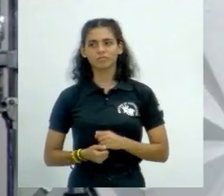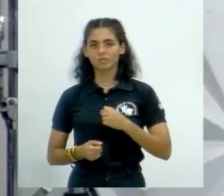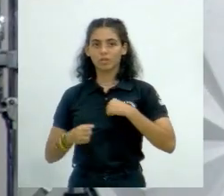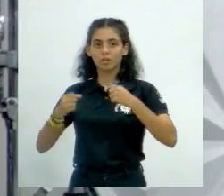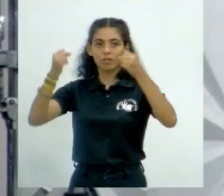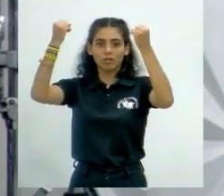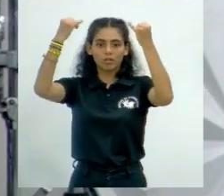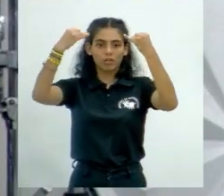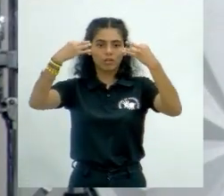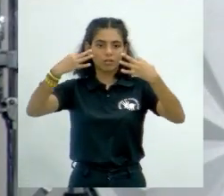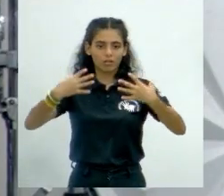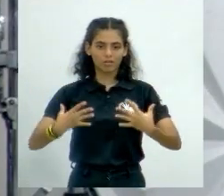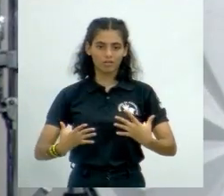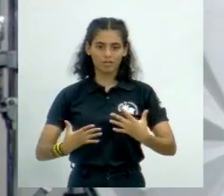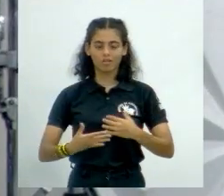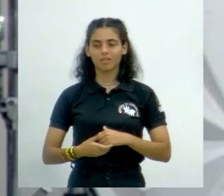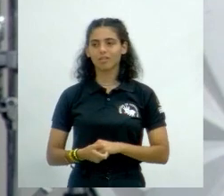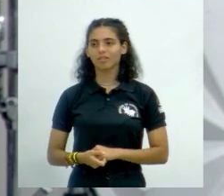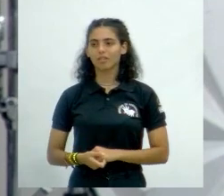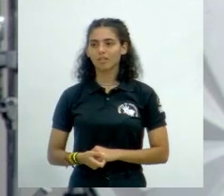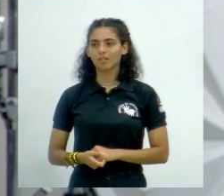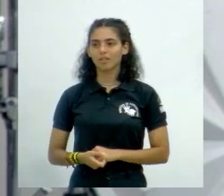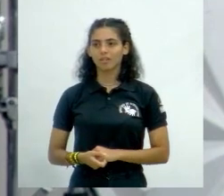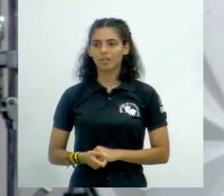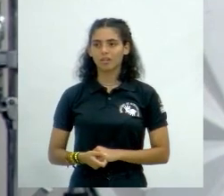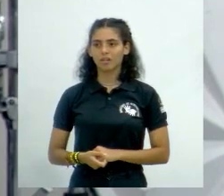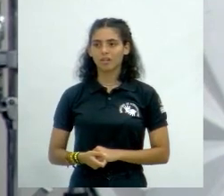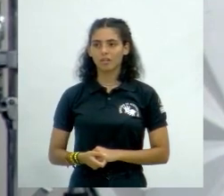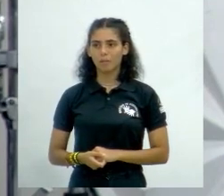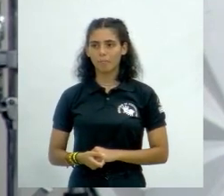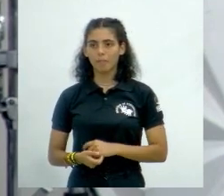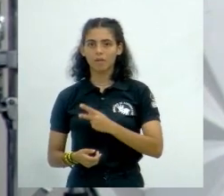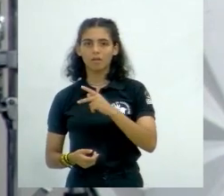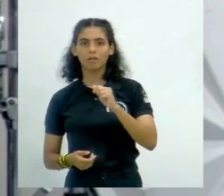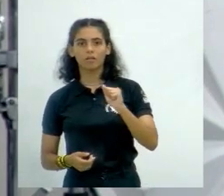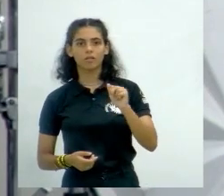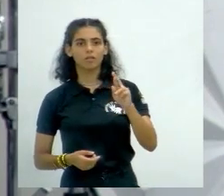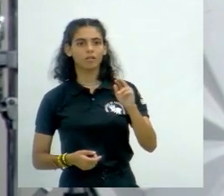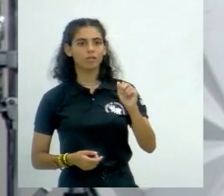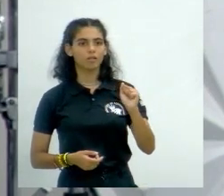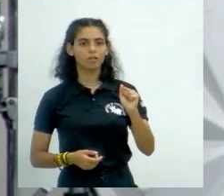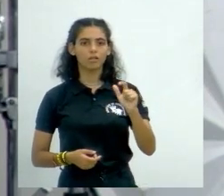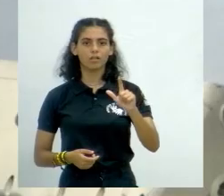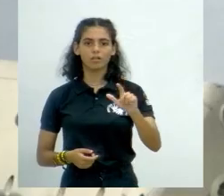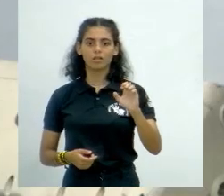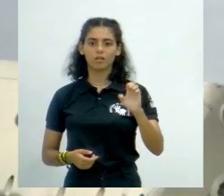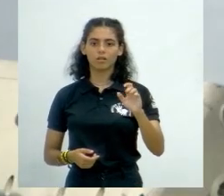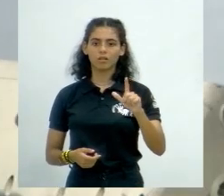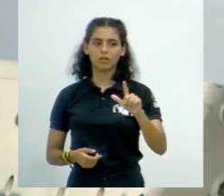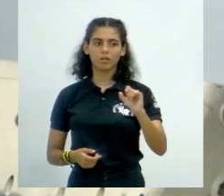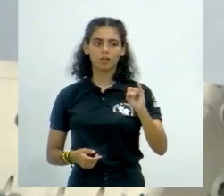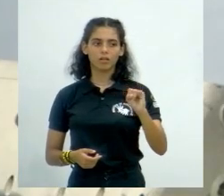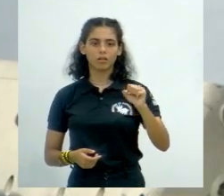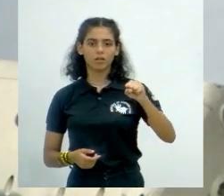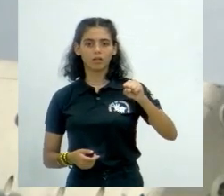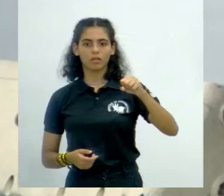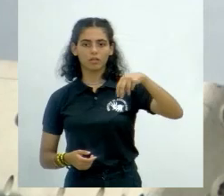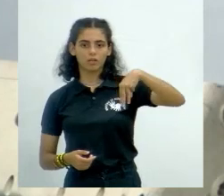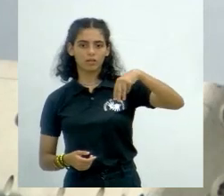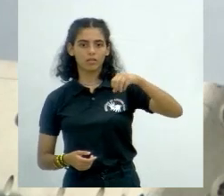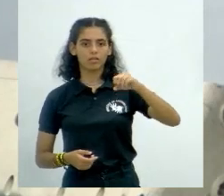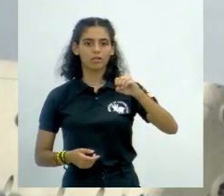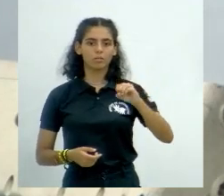chamei, isso aqui é gramática hebraica, aquilo que a gente chama de paralelismo hebraico, né? E aí eu trouxe o